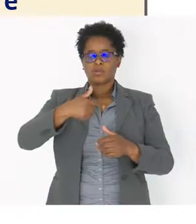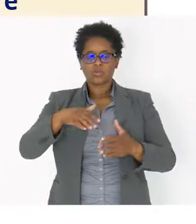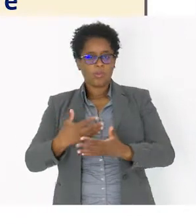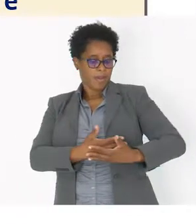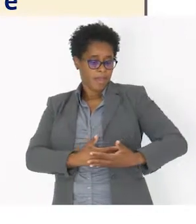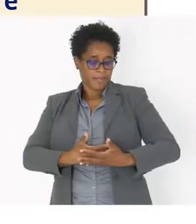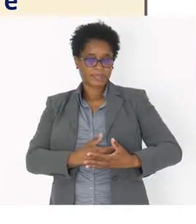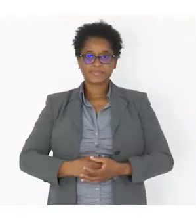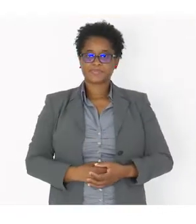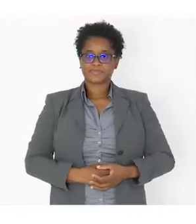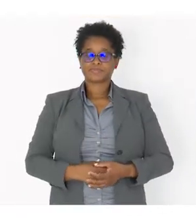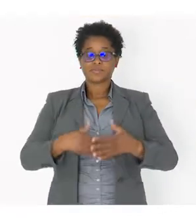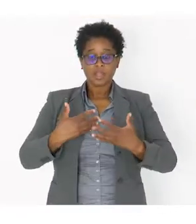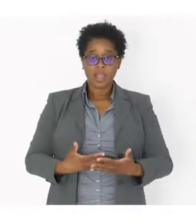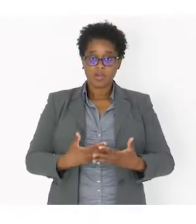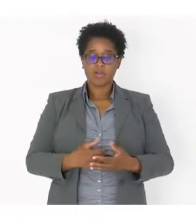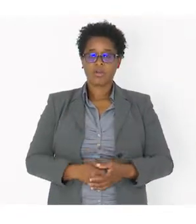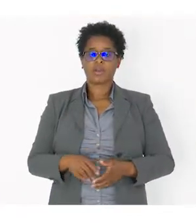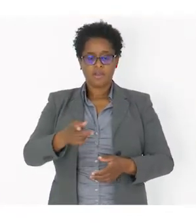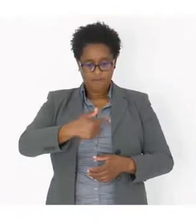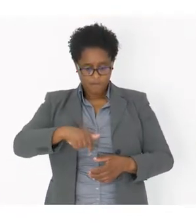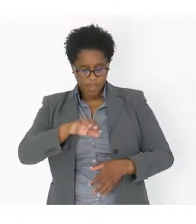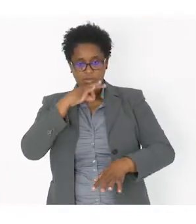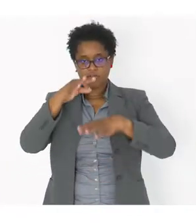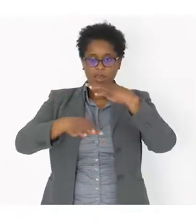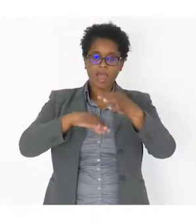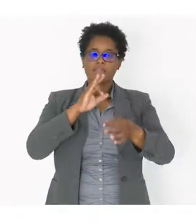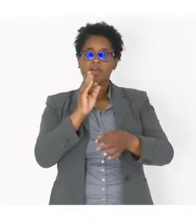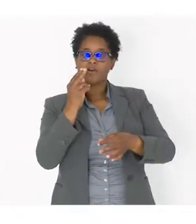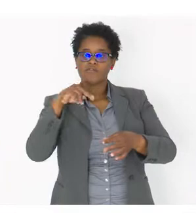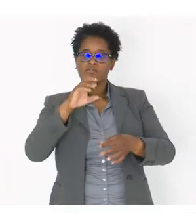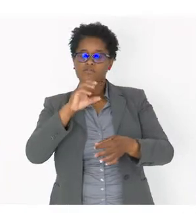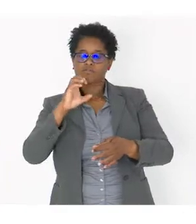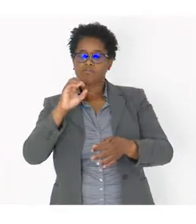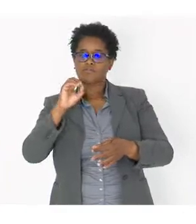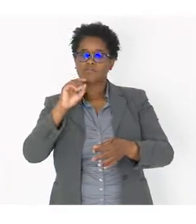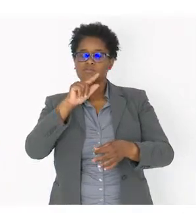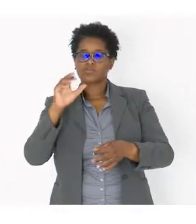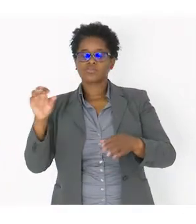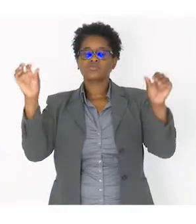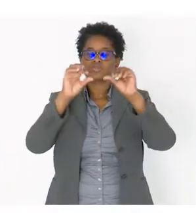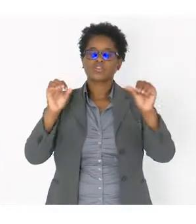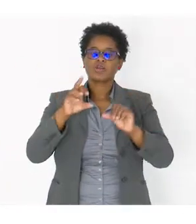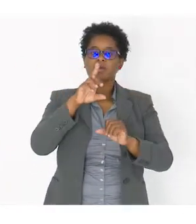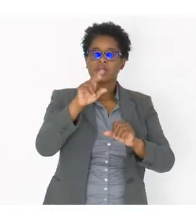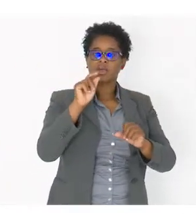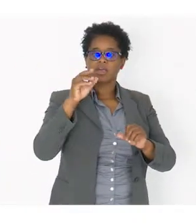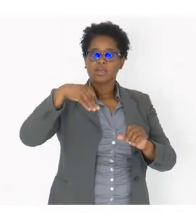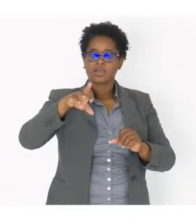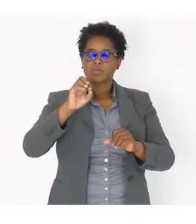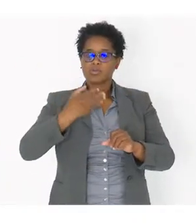bebê. Agora, vamos falar da função dos sistemas